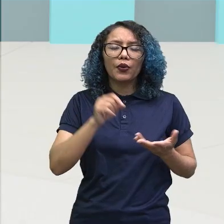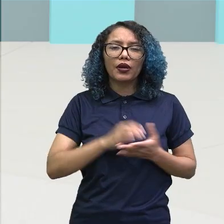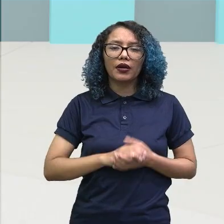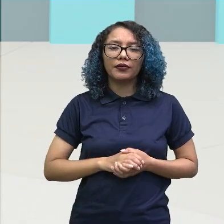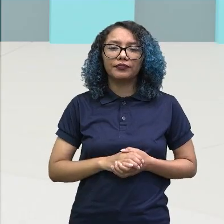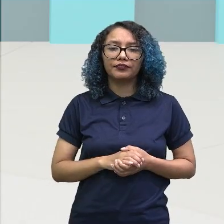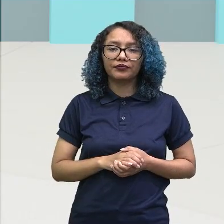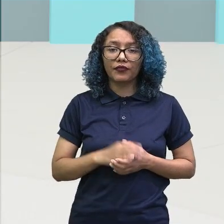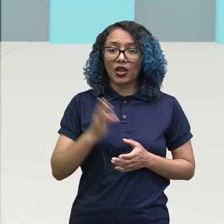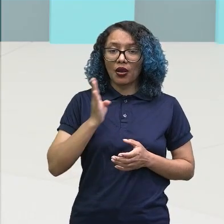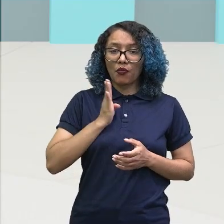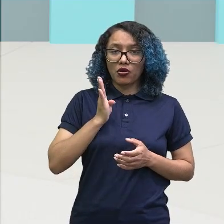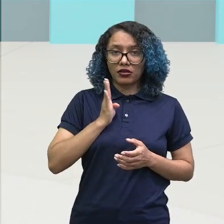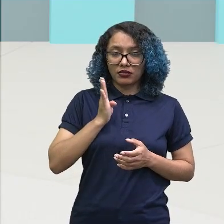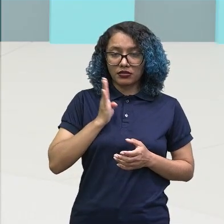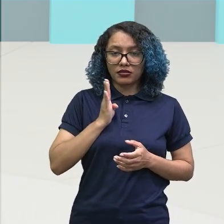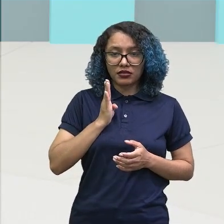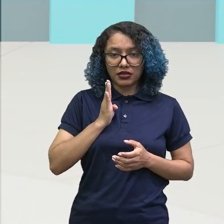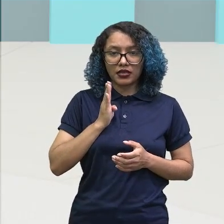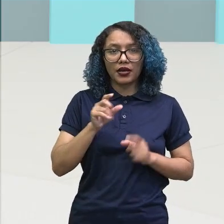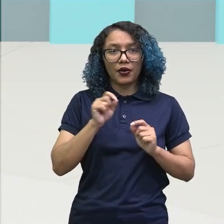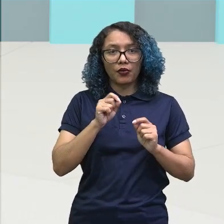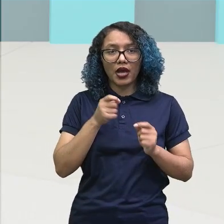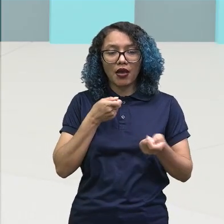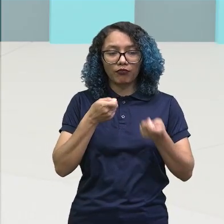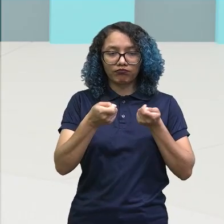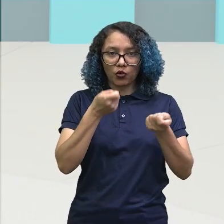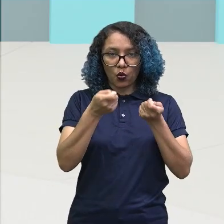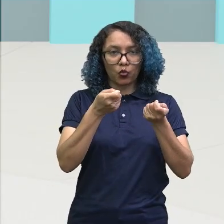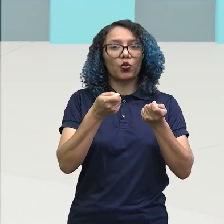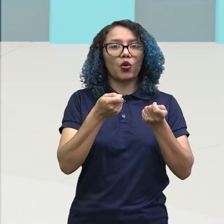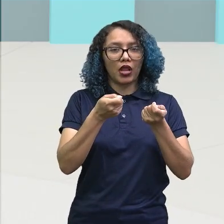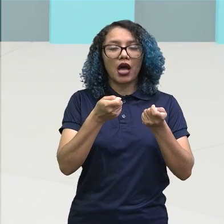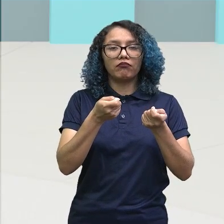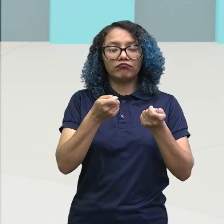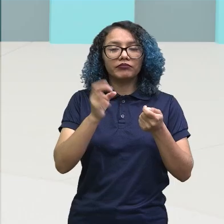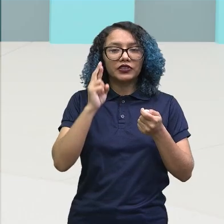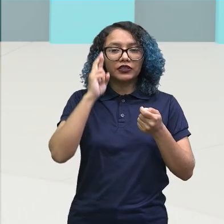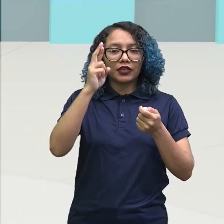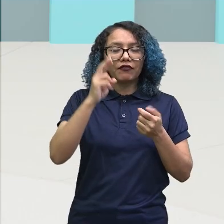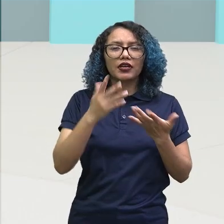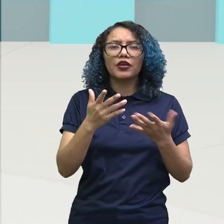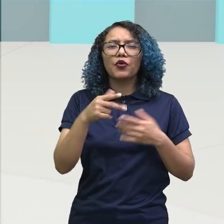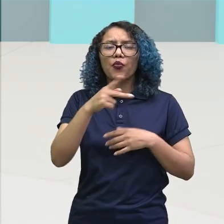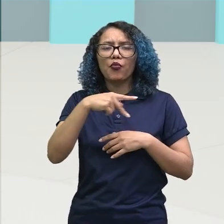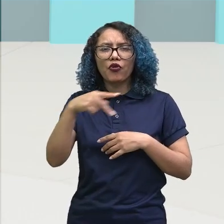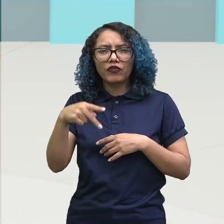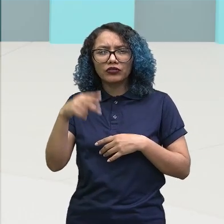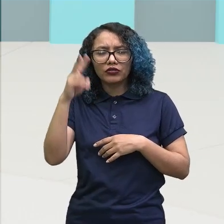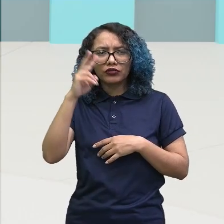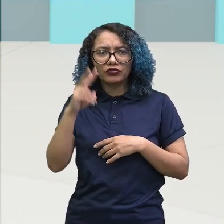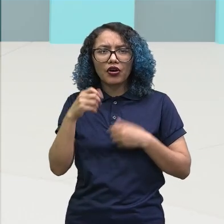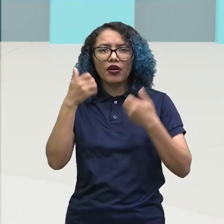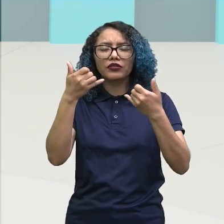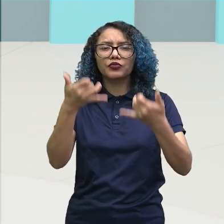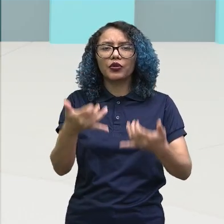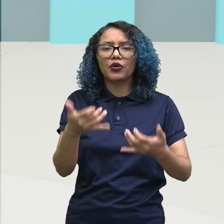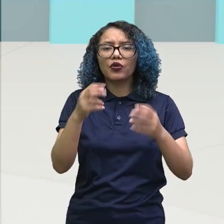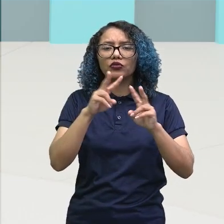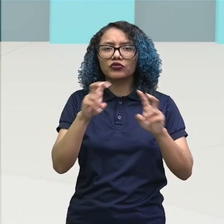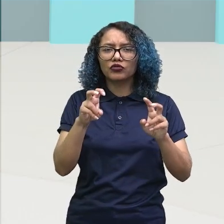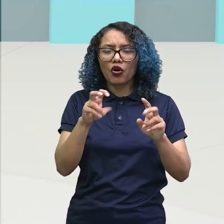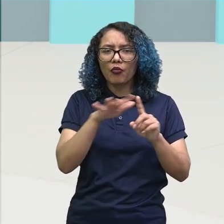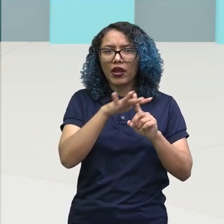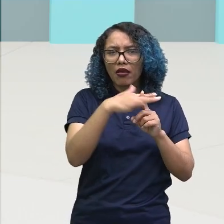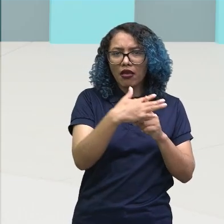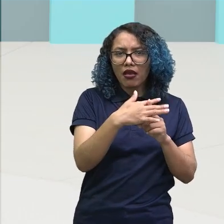a burguesia vai aparecer, vai tomar o poder. Aí vocês viram o professor Artemison falando da questão do socialismo